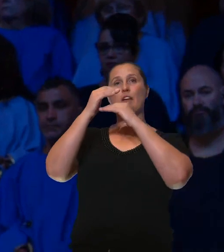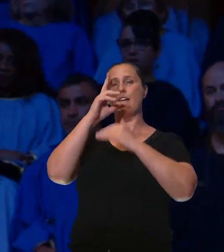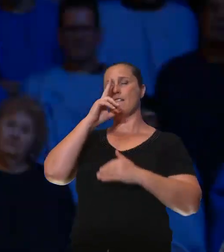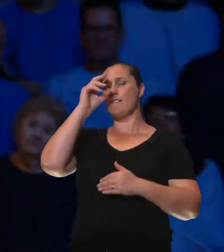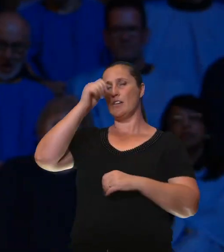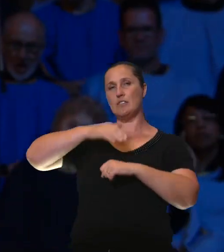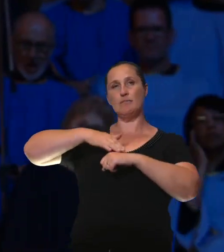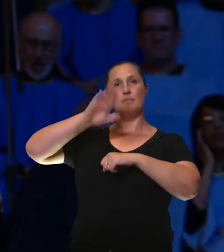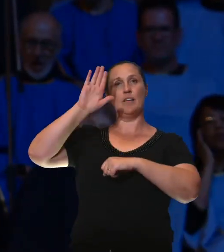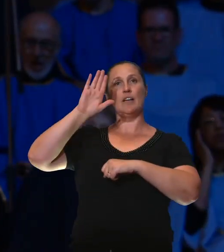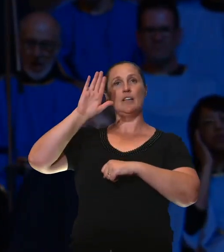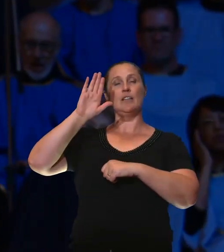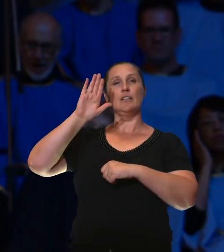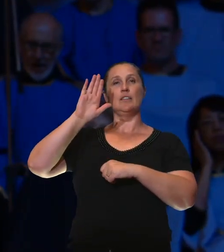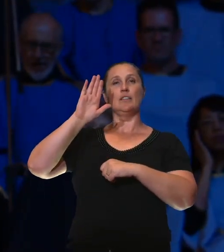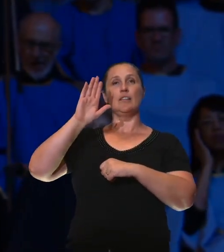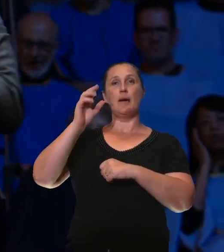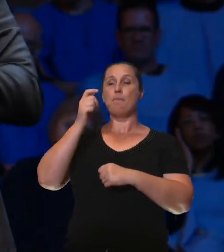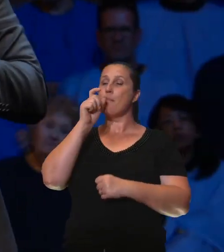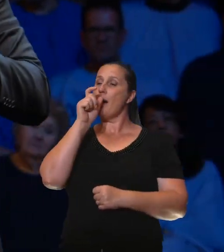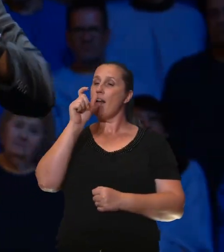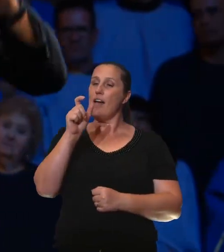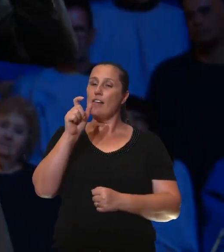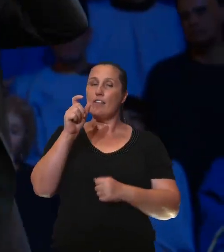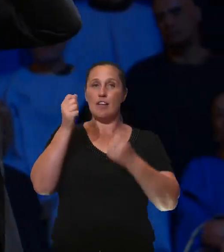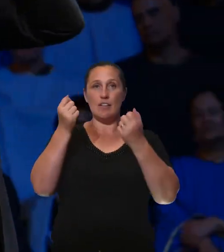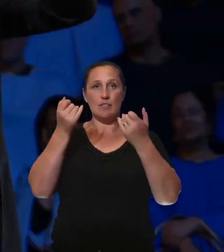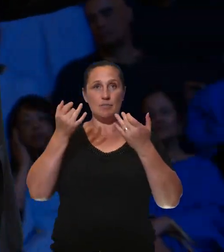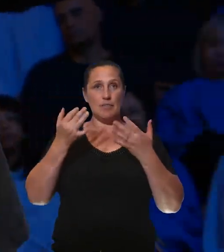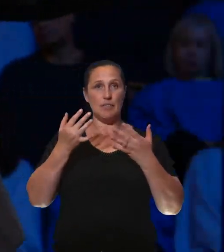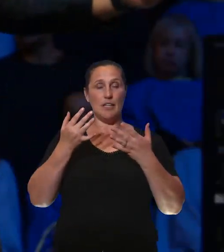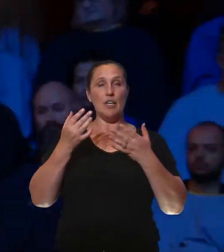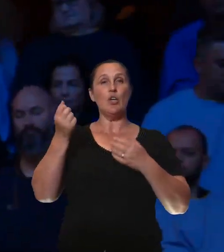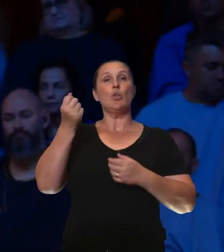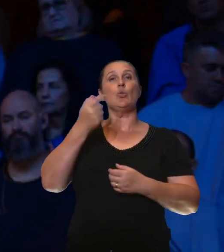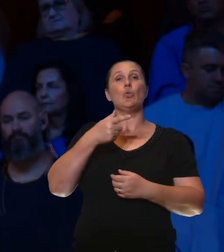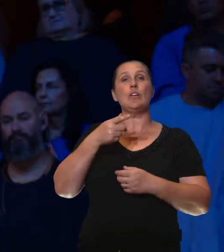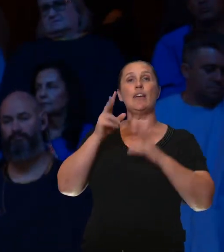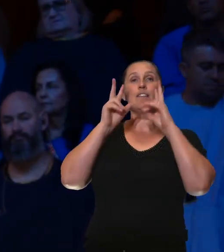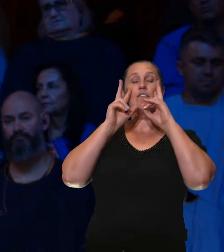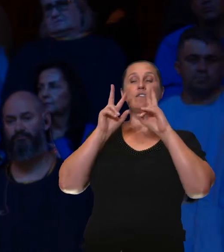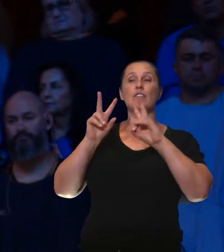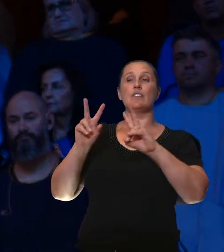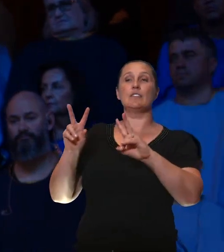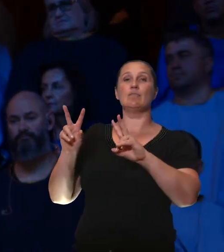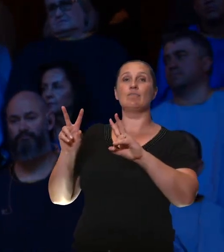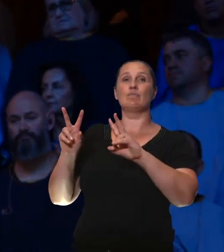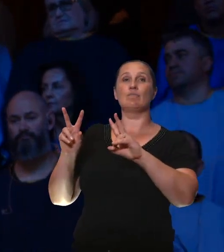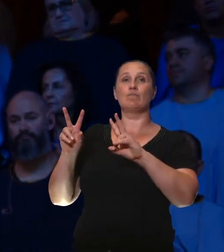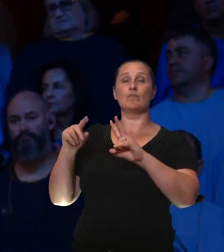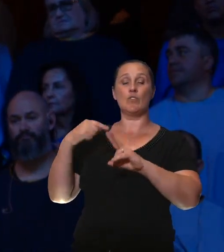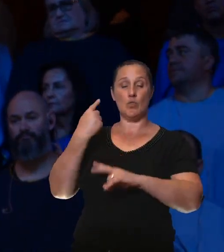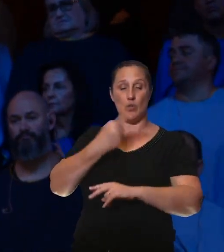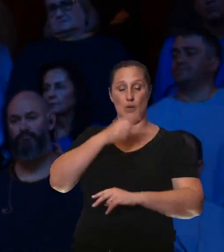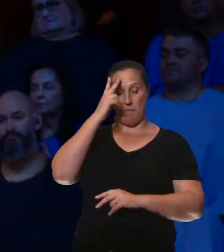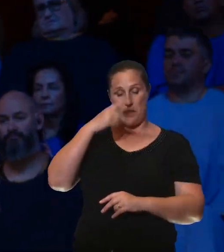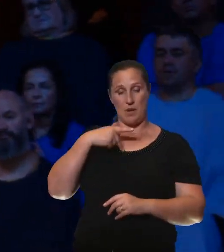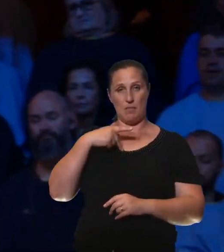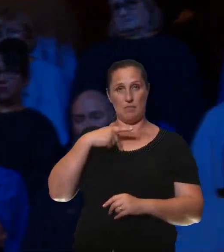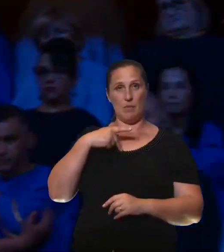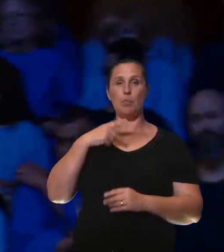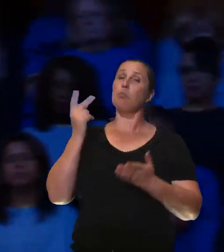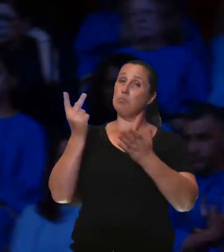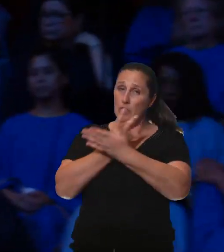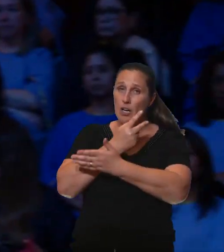a palavra diz do que a nossa visão. A nossa visão pode falhar, mas